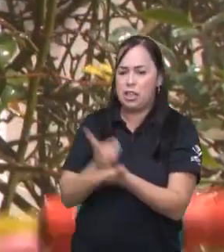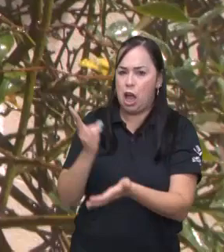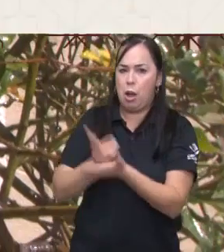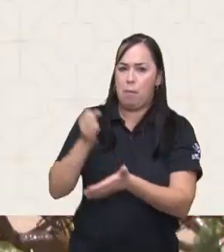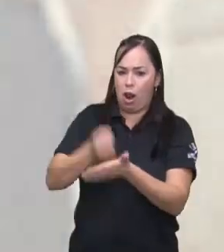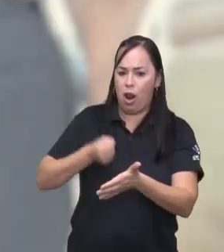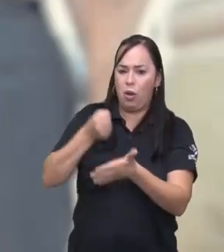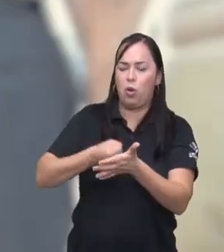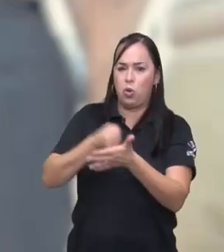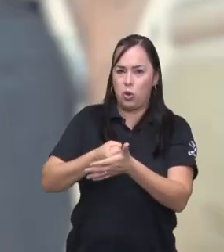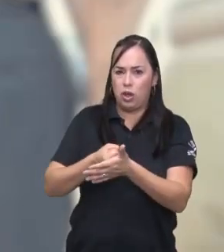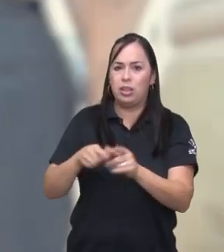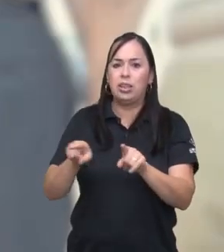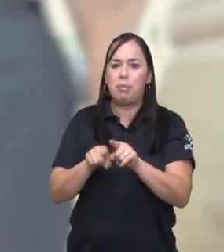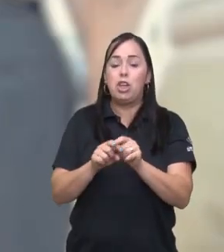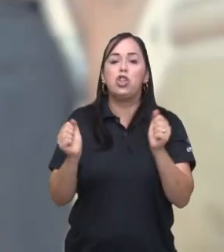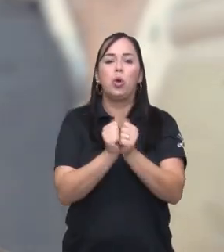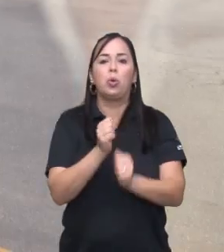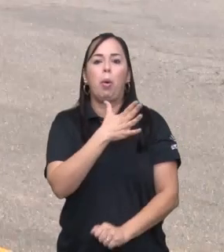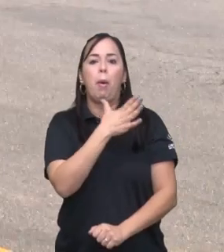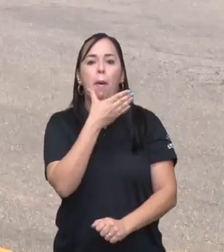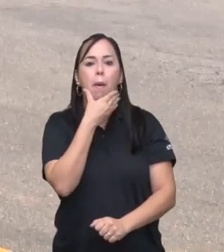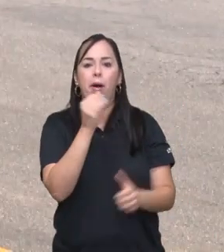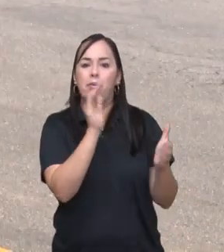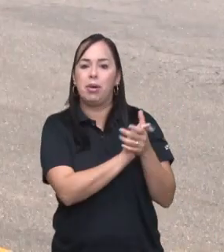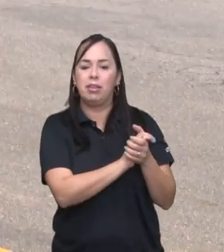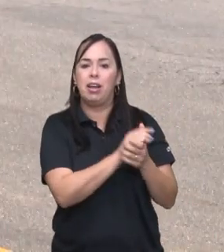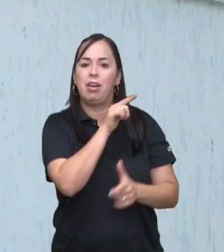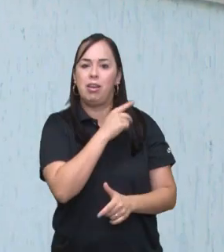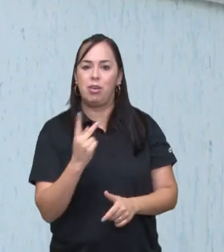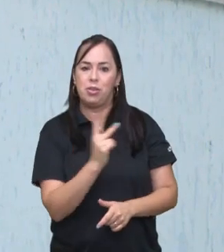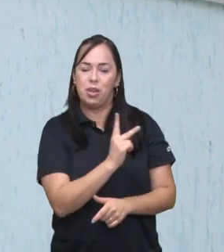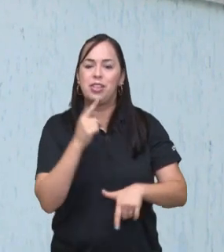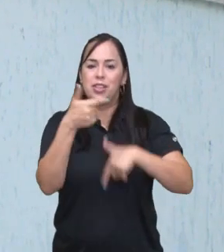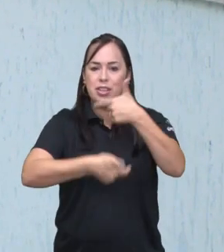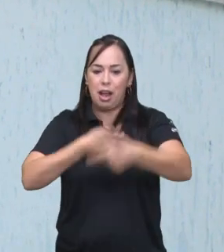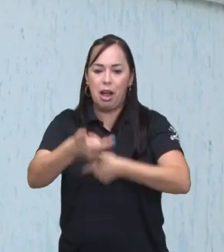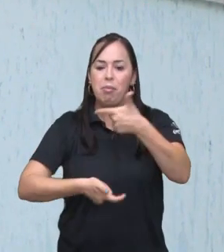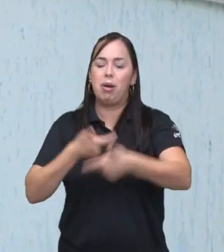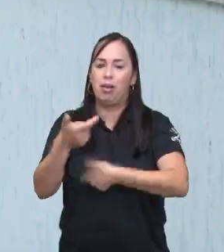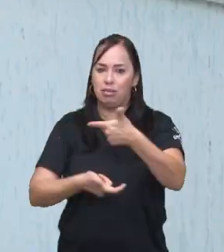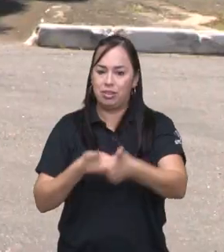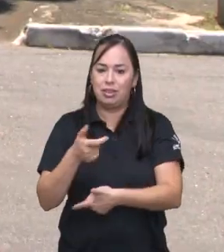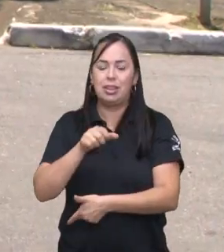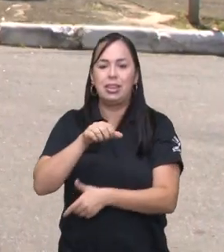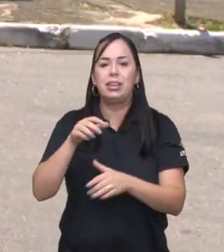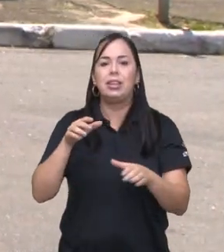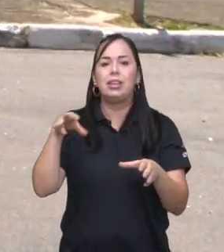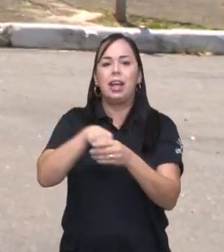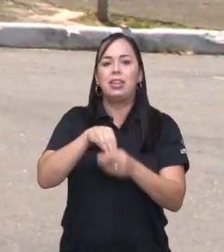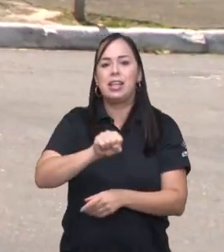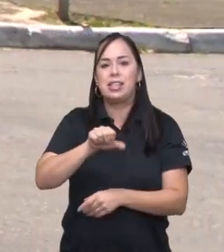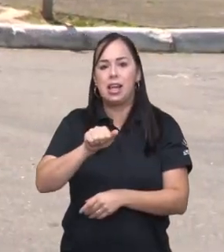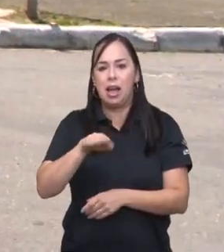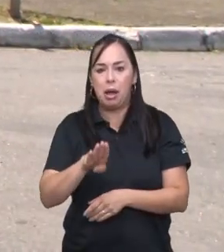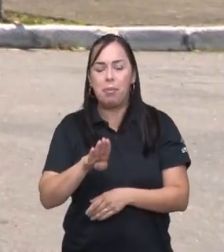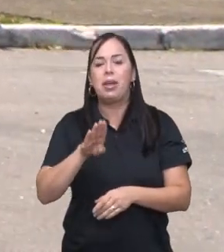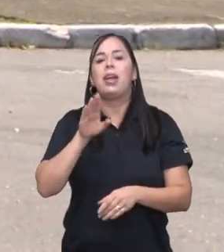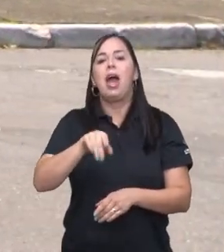atuante no Novo Horizonte e, ao lado do marido, trabalhou na SAB, Sociedade Amigos do Bairro, responsável por